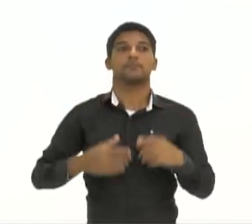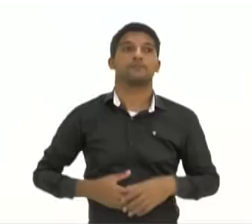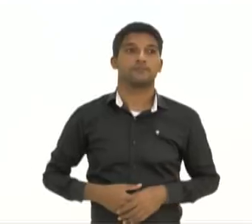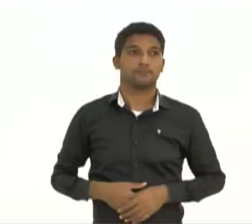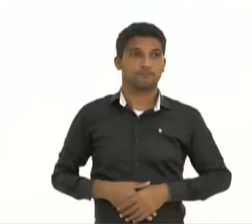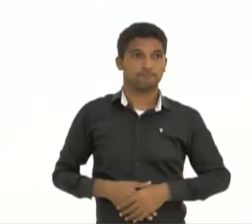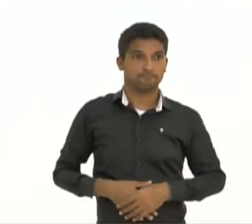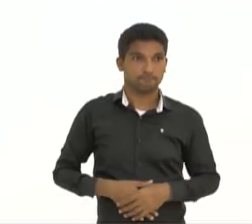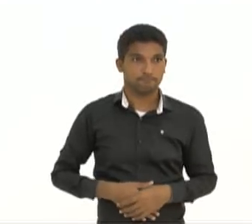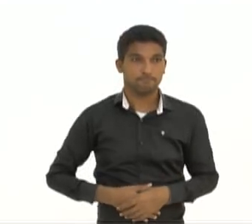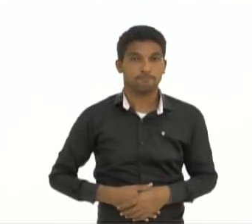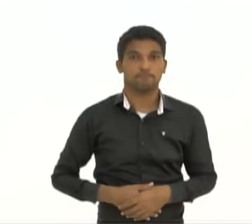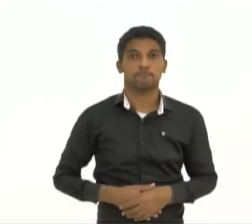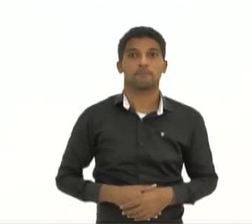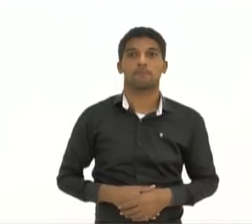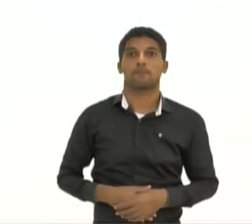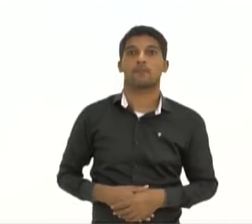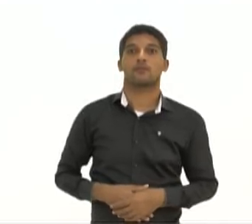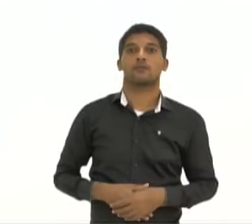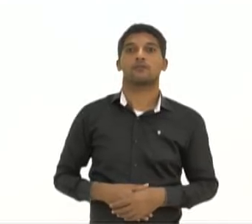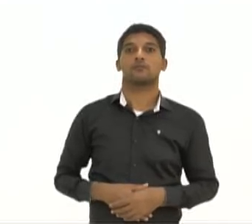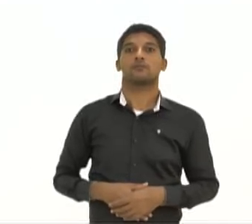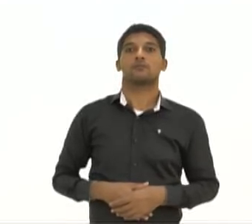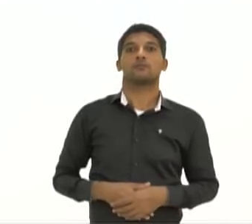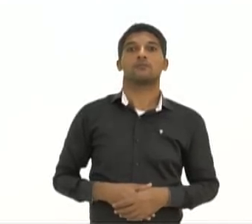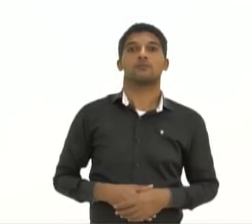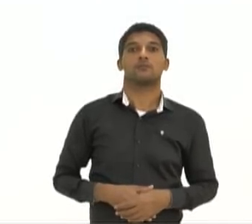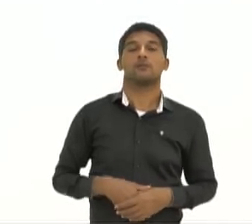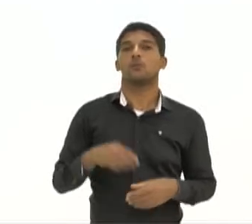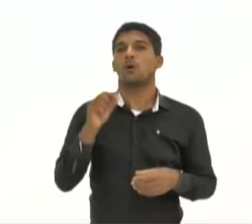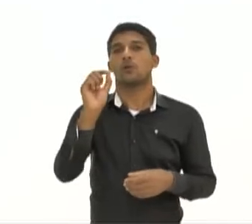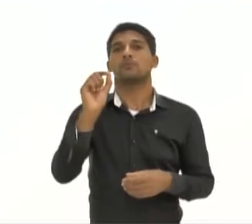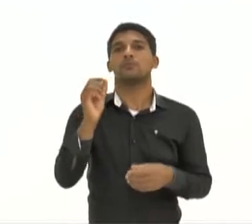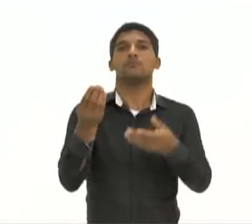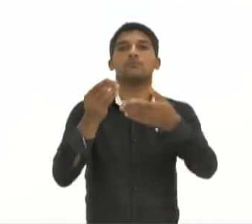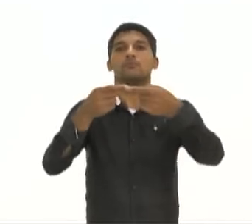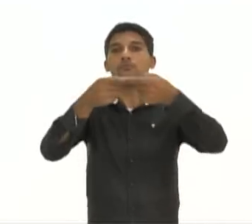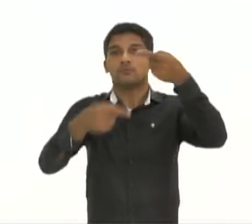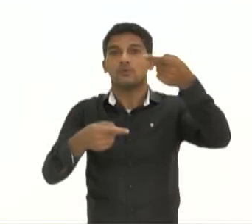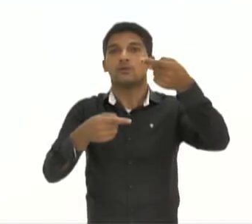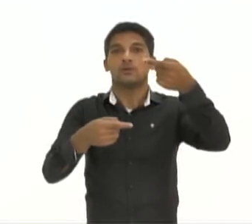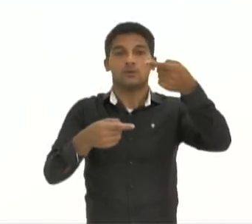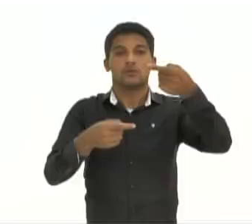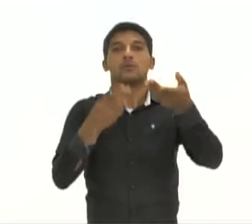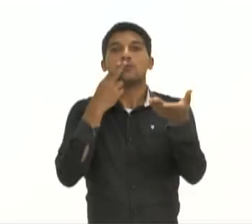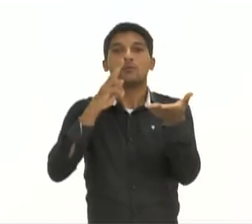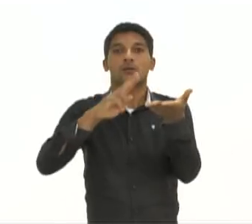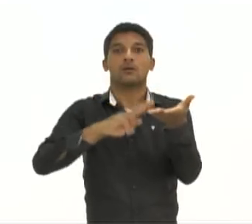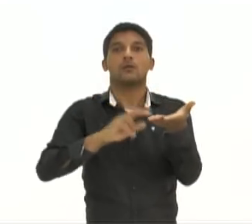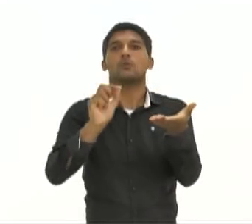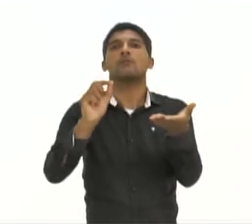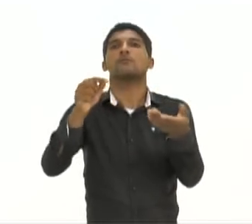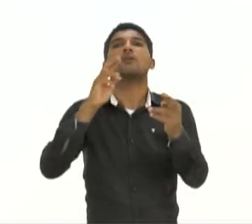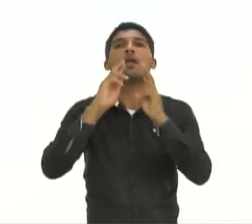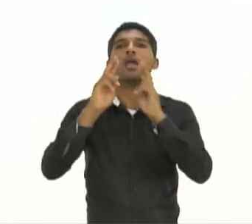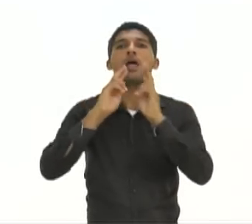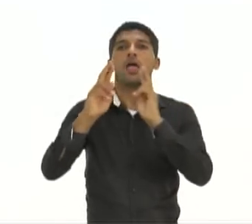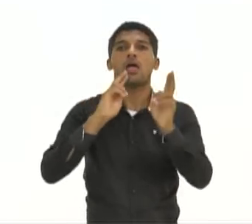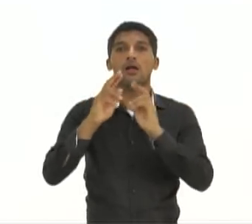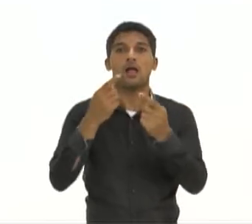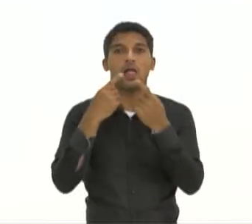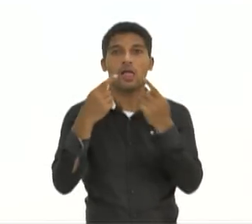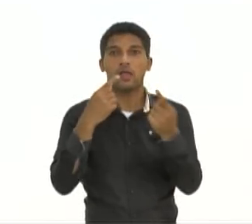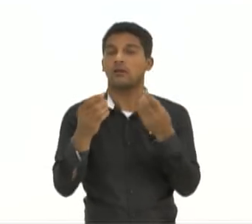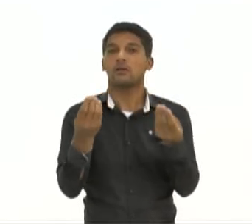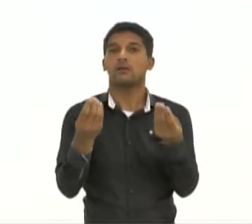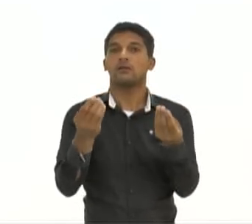perfil composto mais a contextualização. Do que reclama? Qual que é o contexto, né? O contexto é a situação daquilo que